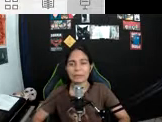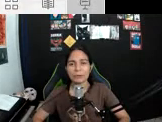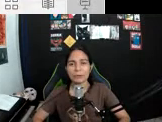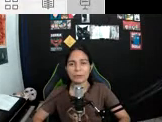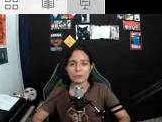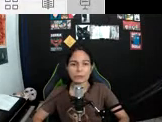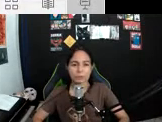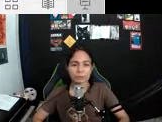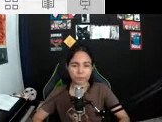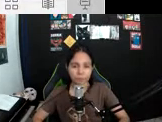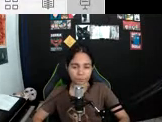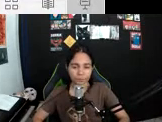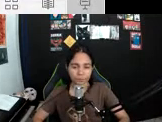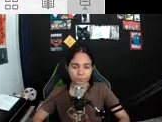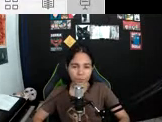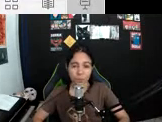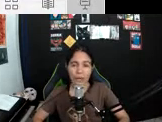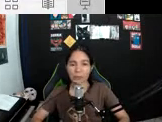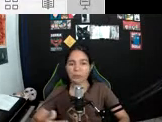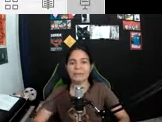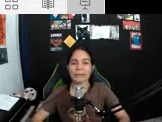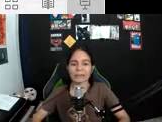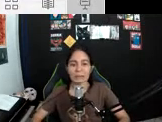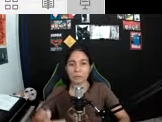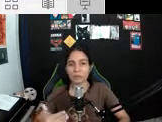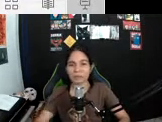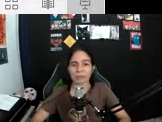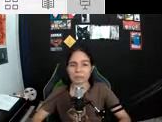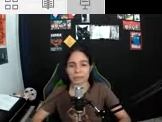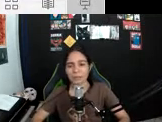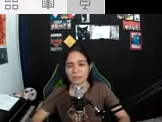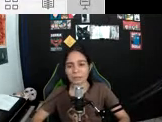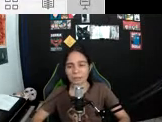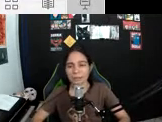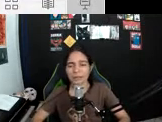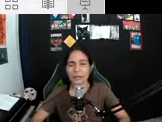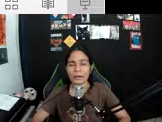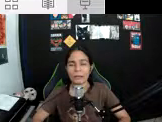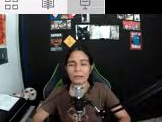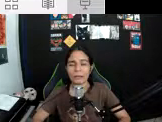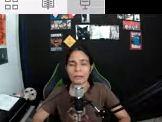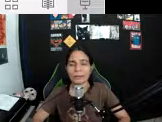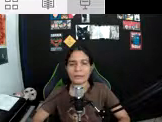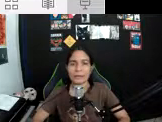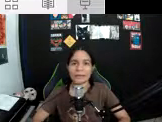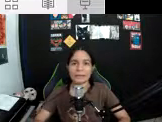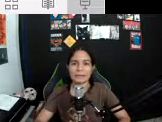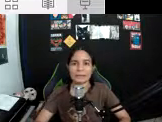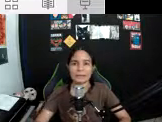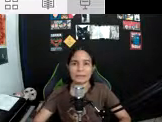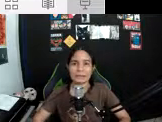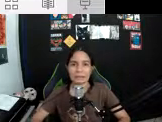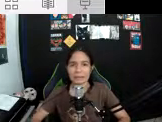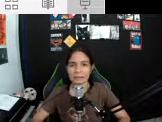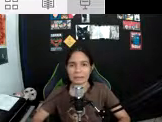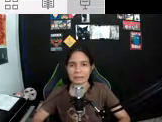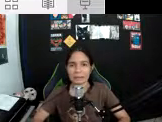né, tendo uma autorização, um consentimento para poder estar